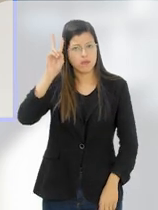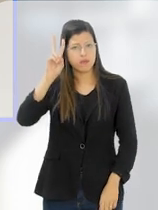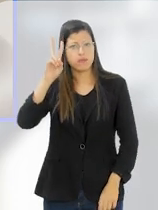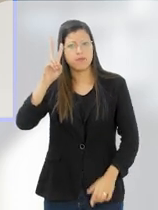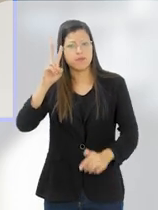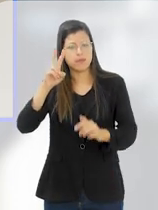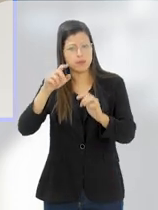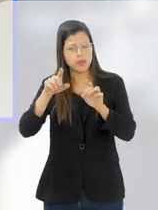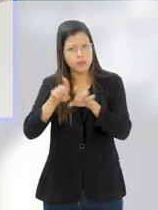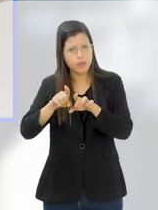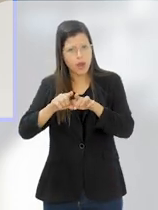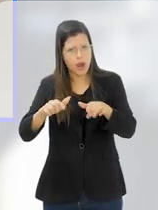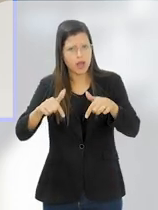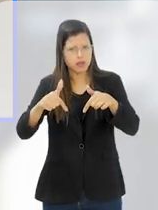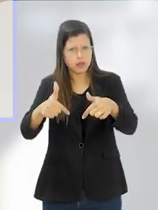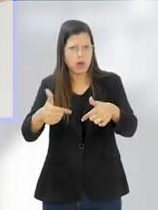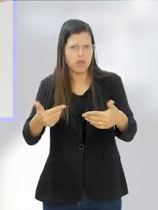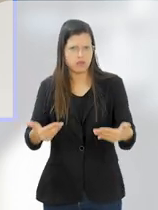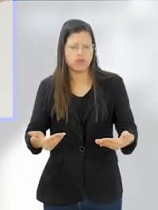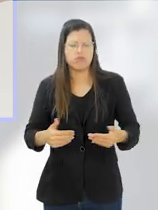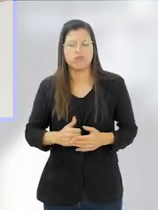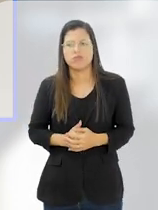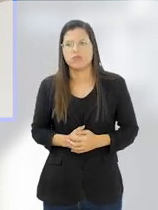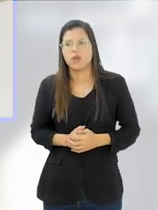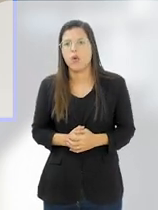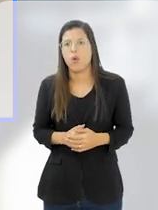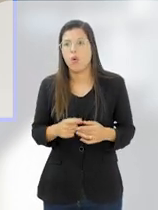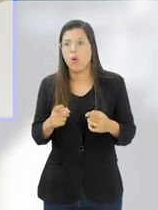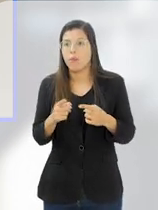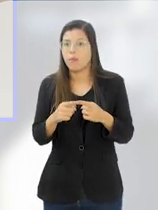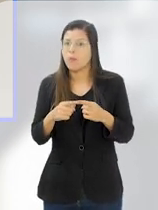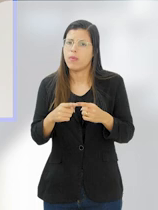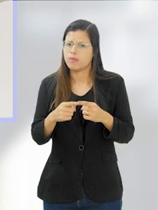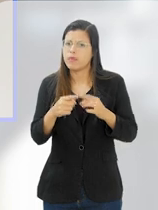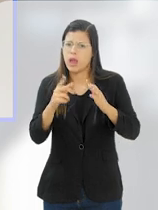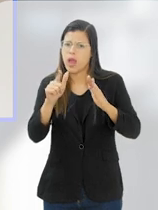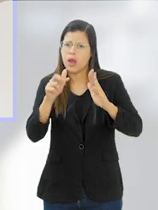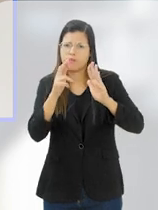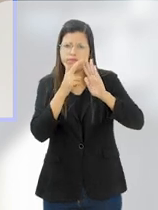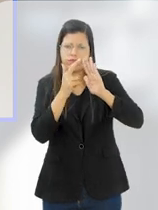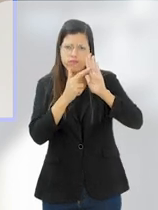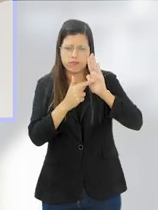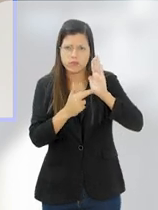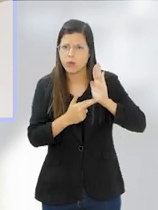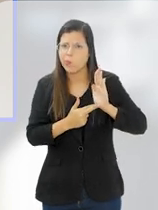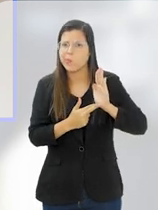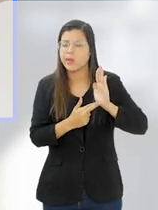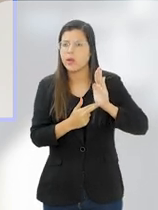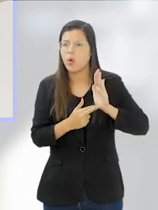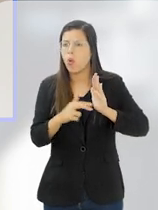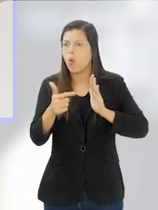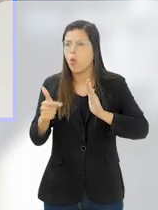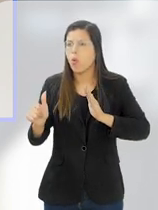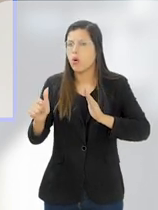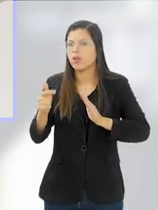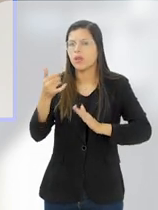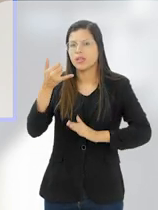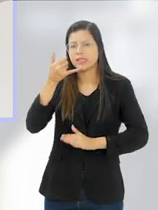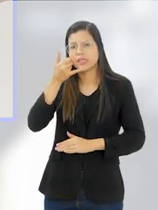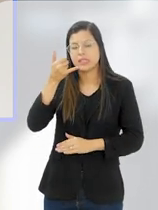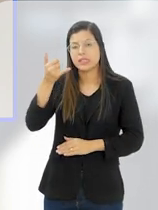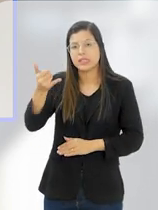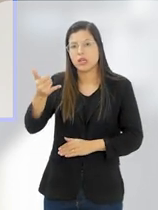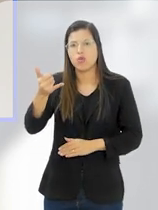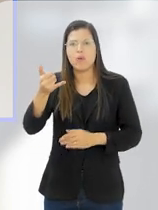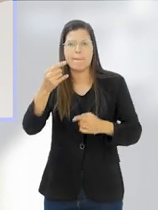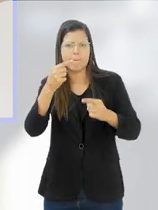lembradas e executadas nessa questão. Uma delas é a regulamentação. Outras são, por exemplo, o celular